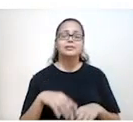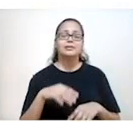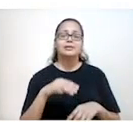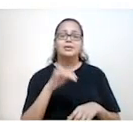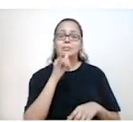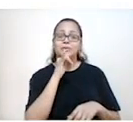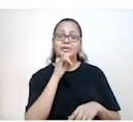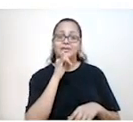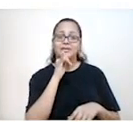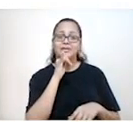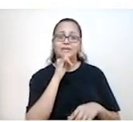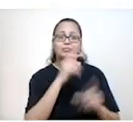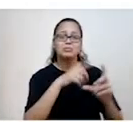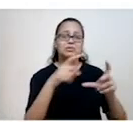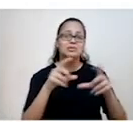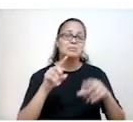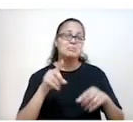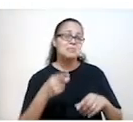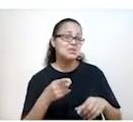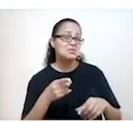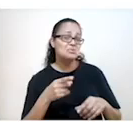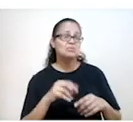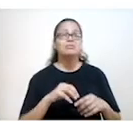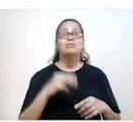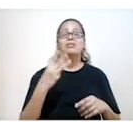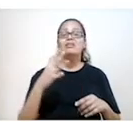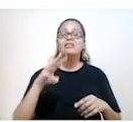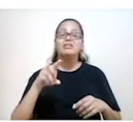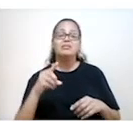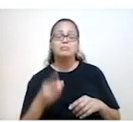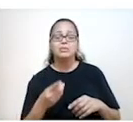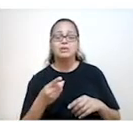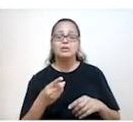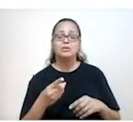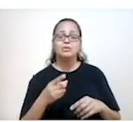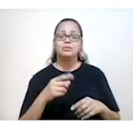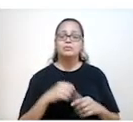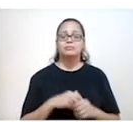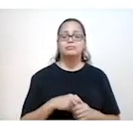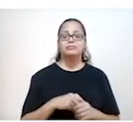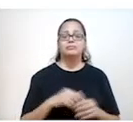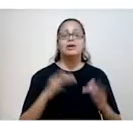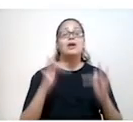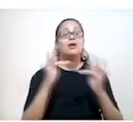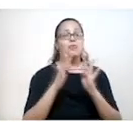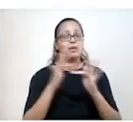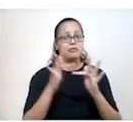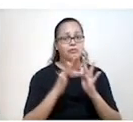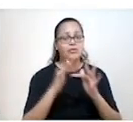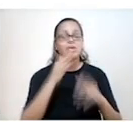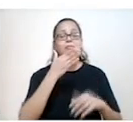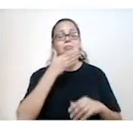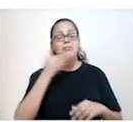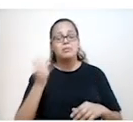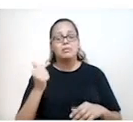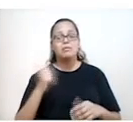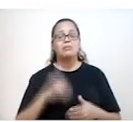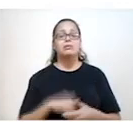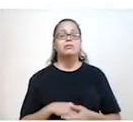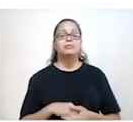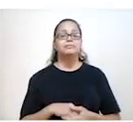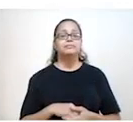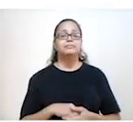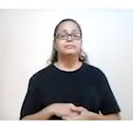exemplo, posição 1000, posição 3000, sem a formulinha fica muito complicado, né? Então vamos lá,